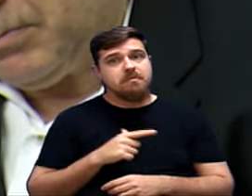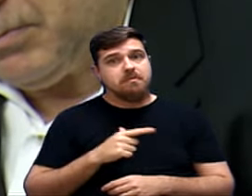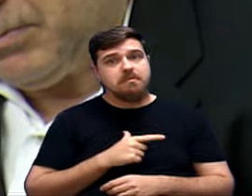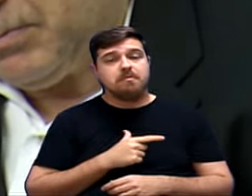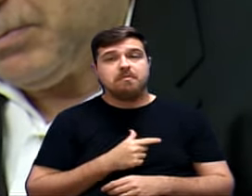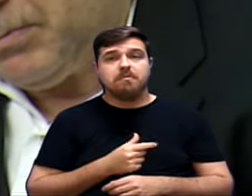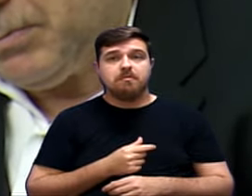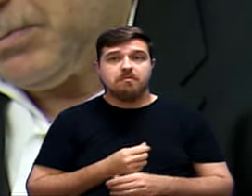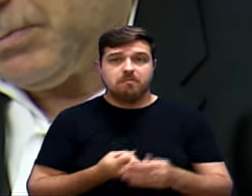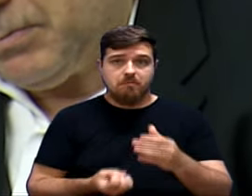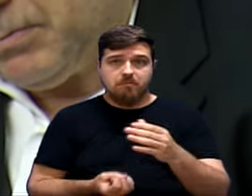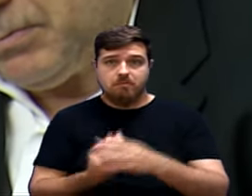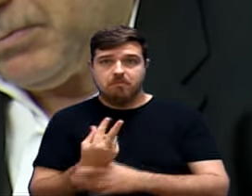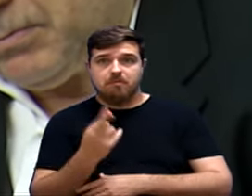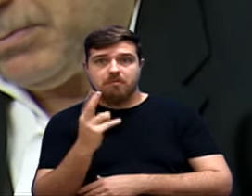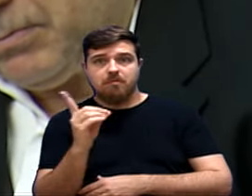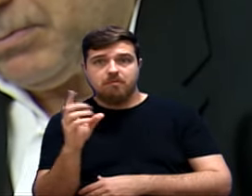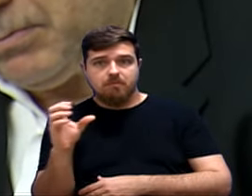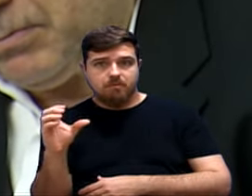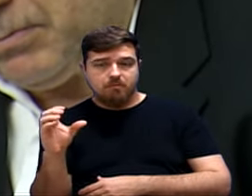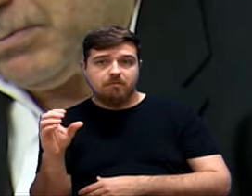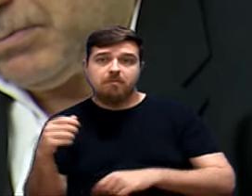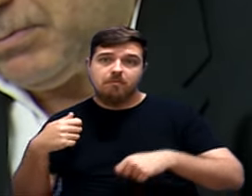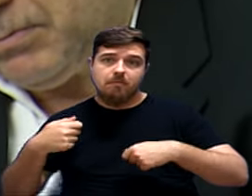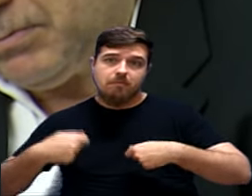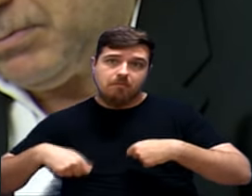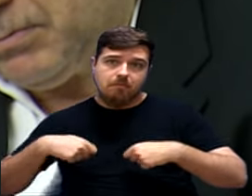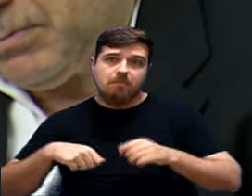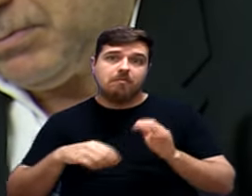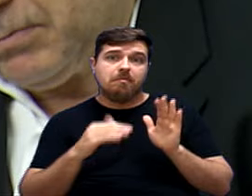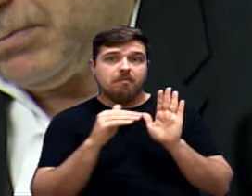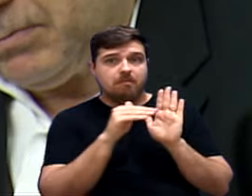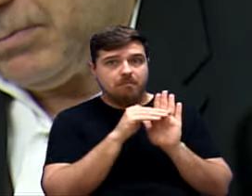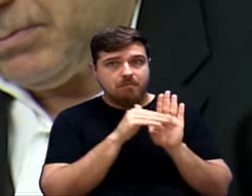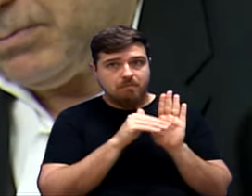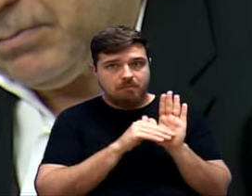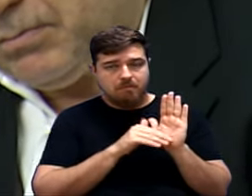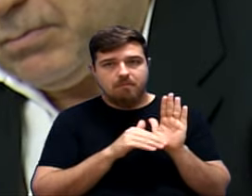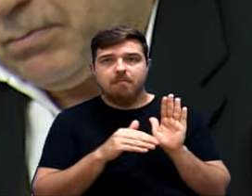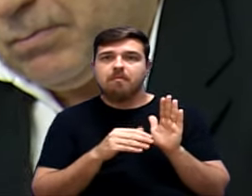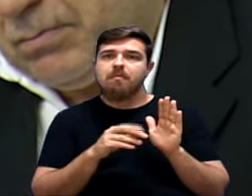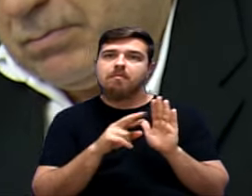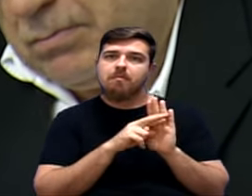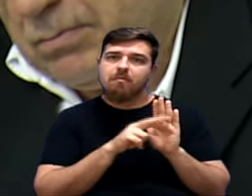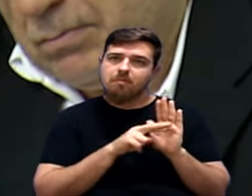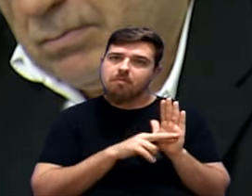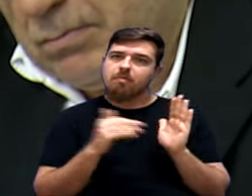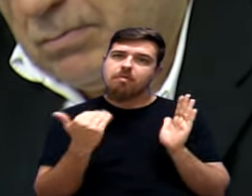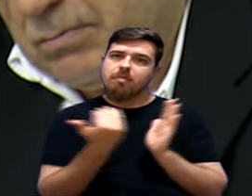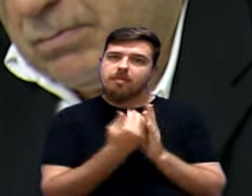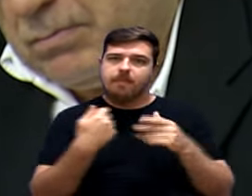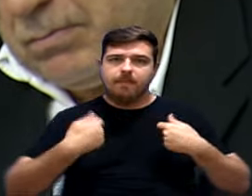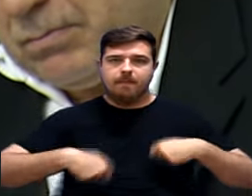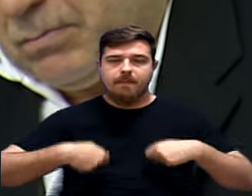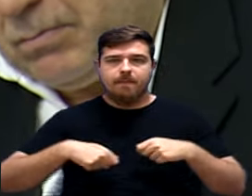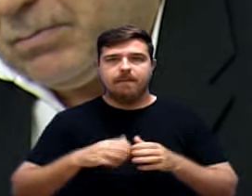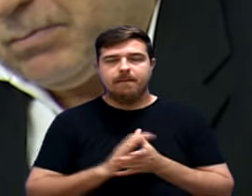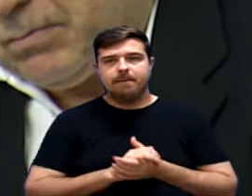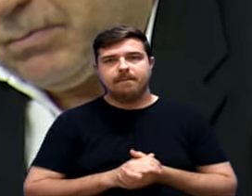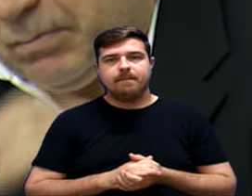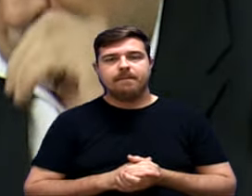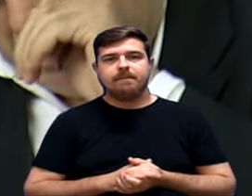RDC Ali vai ter que desassorear só que precisa do licenciamento né campeonato então A ideia é essa é você trazer